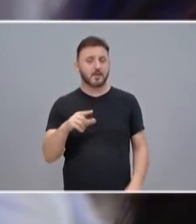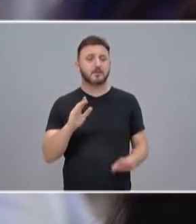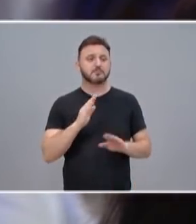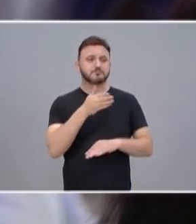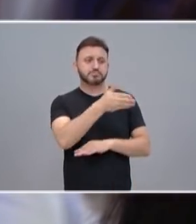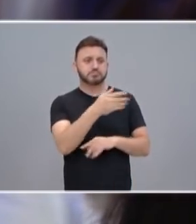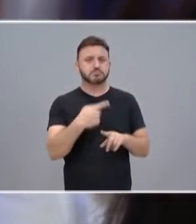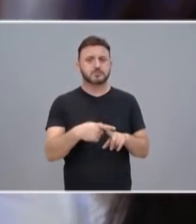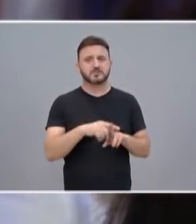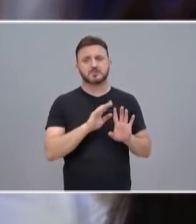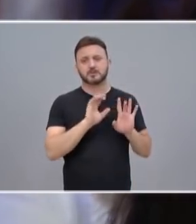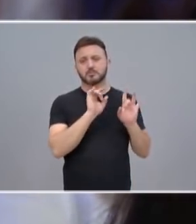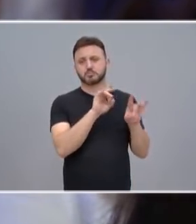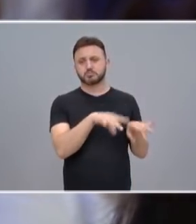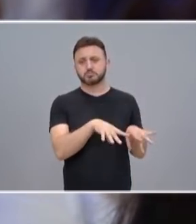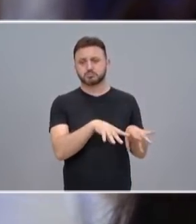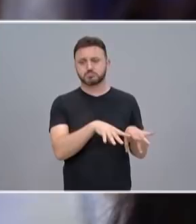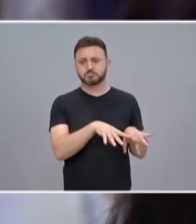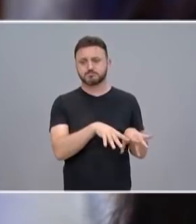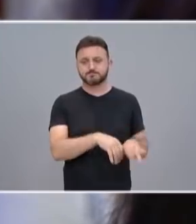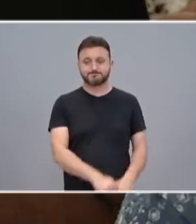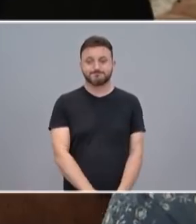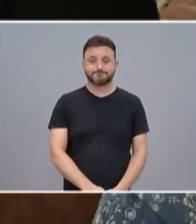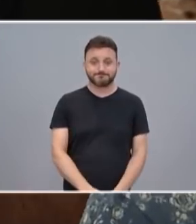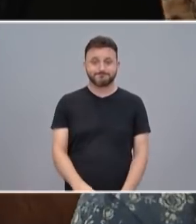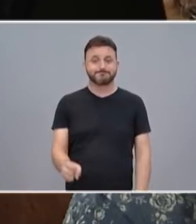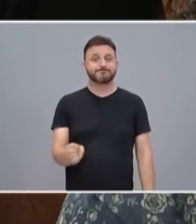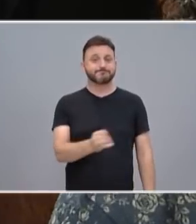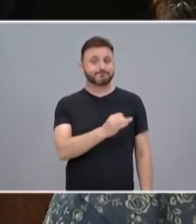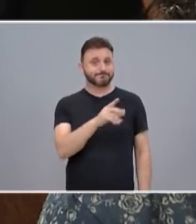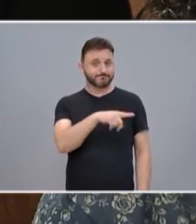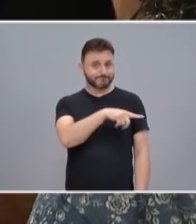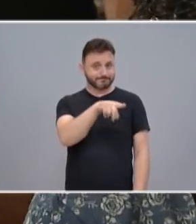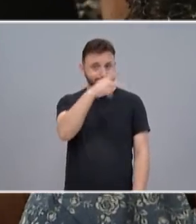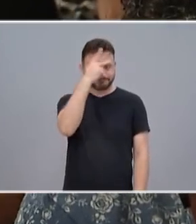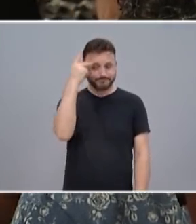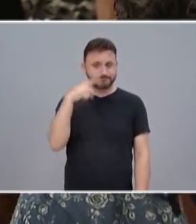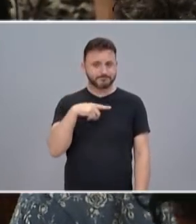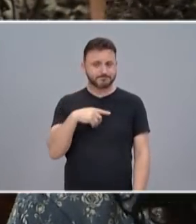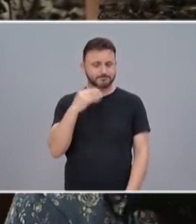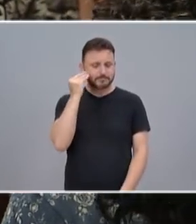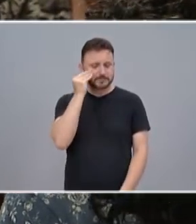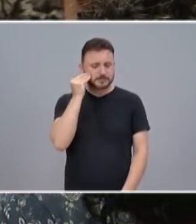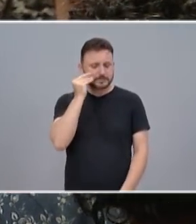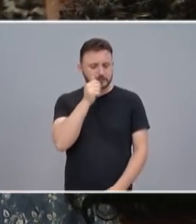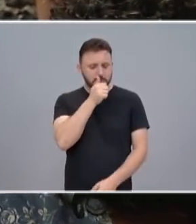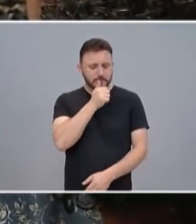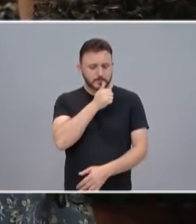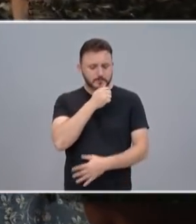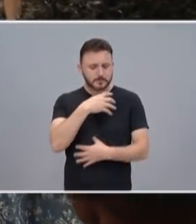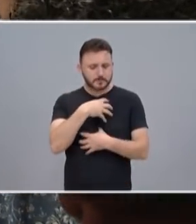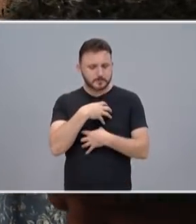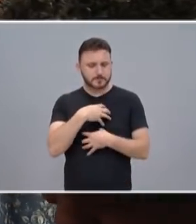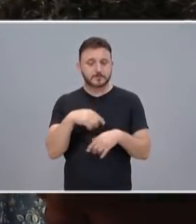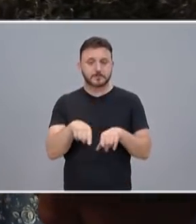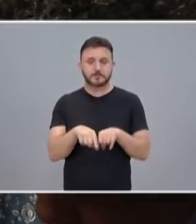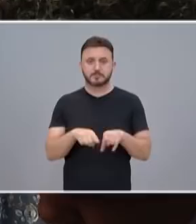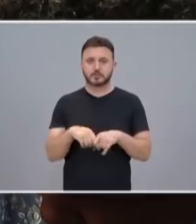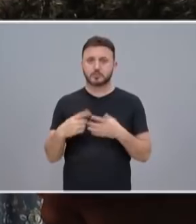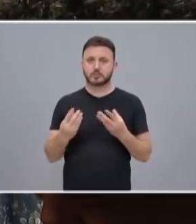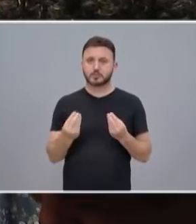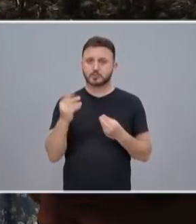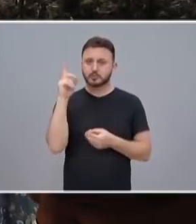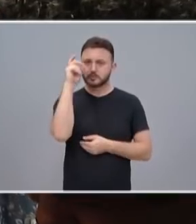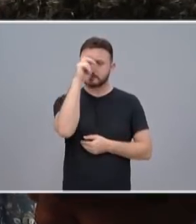estão abandonadas. Muitas delas vivendo a experiência do luto, da dor e da morte. Ah, Senhor, como é difícil